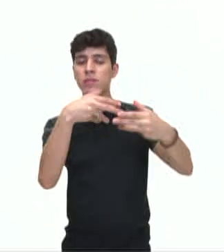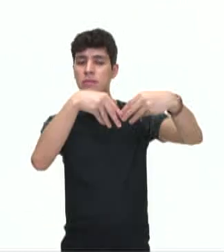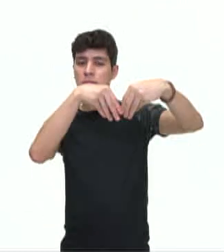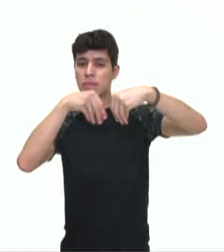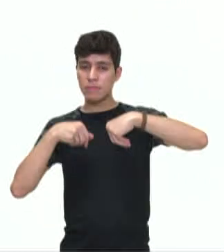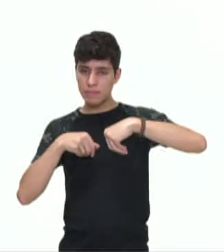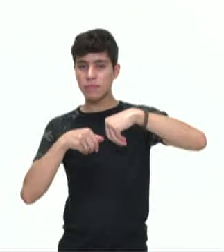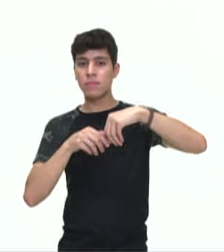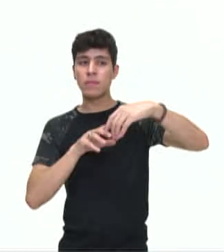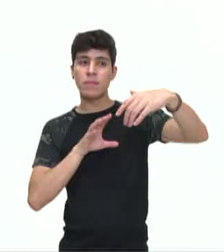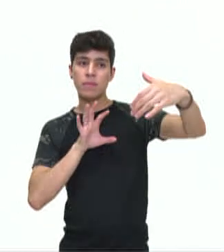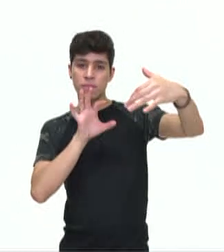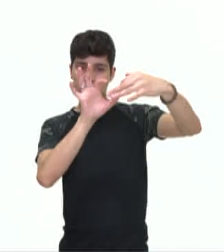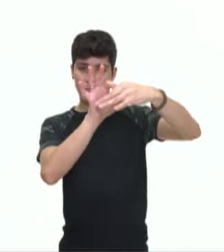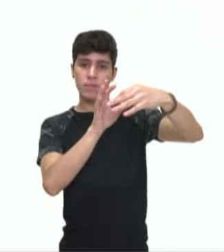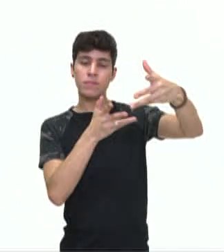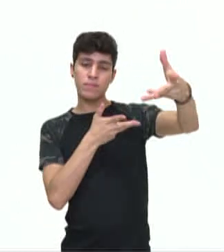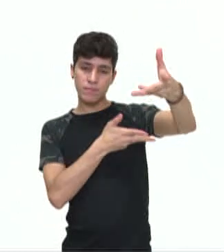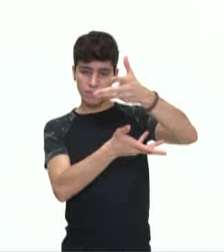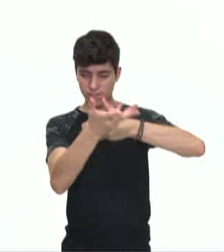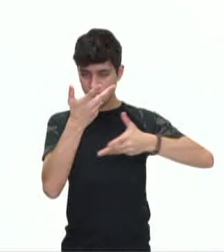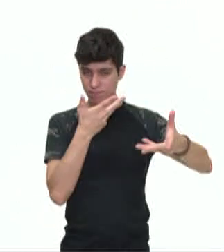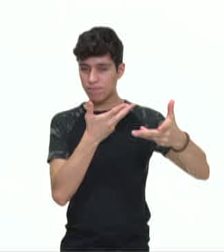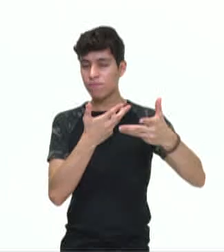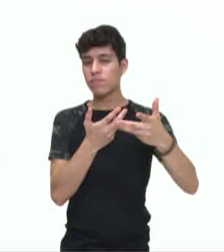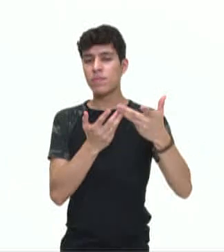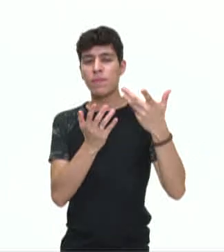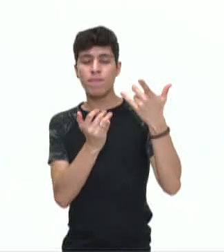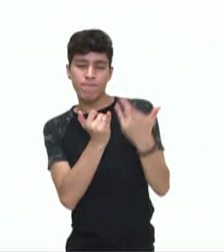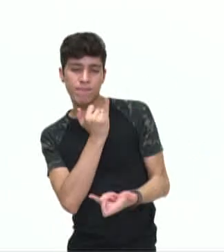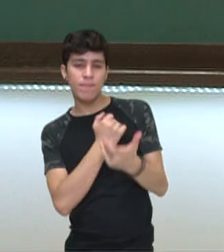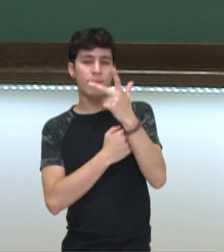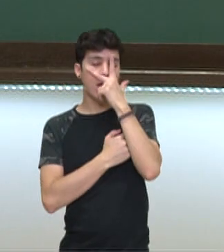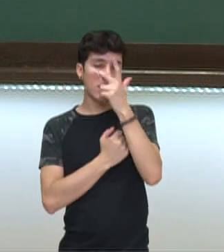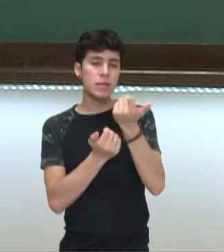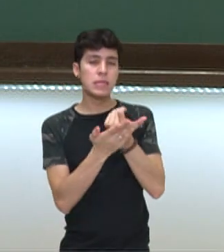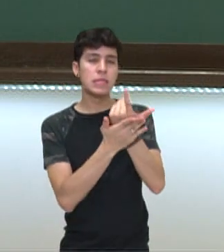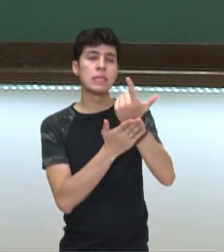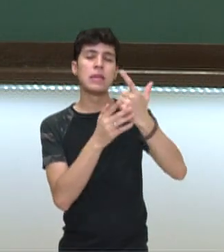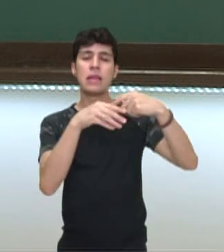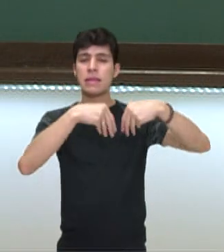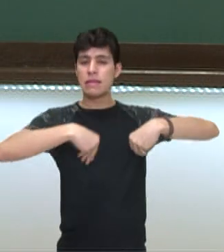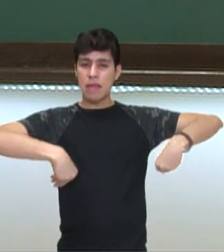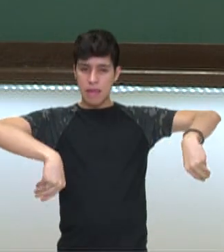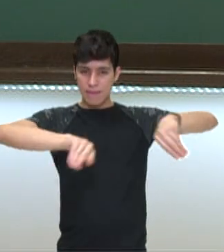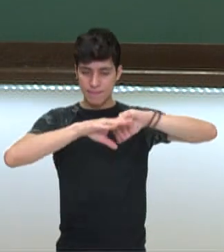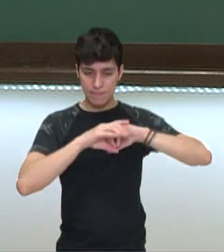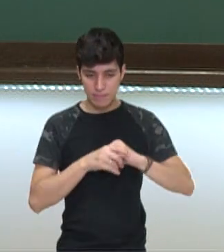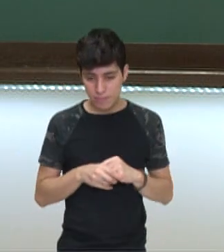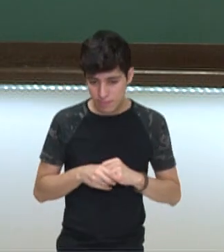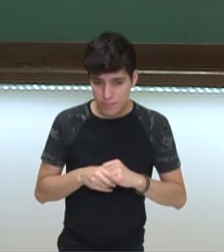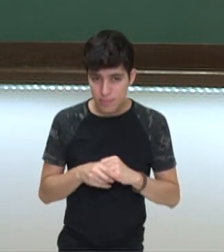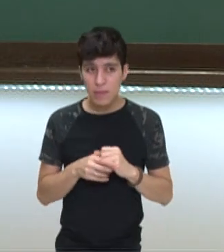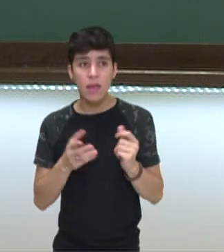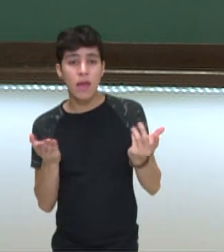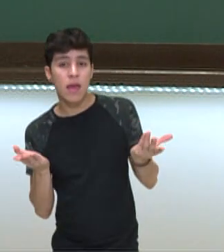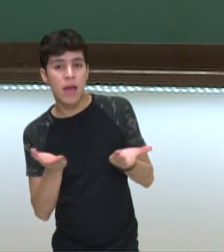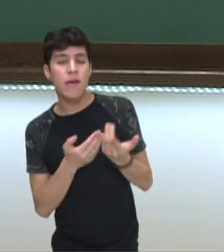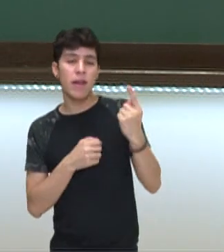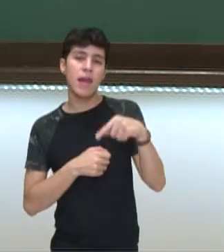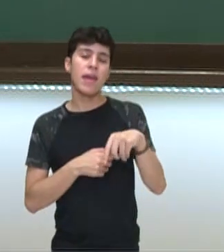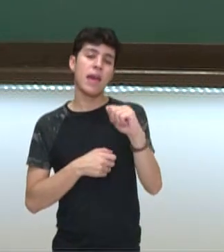Brasil passava para a Bolívia, outra parte vinha para o Brasil. Então foi quase que uma compra de território. Esse é o atual território de